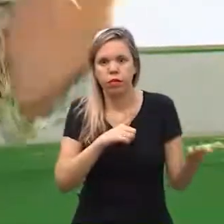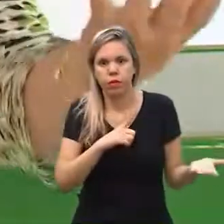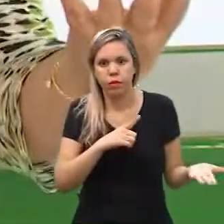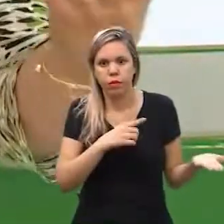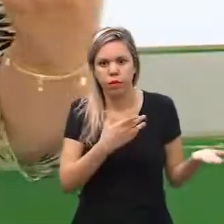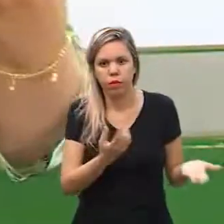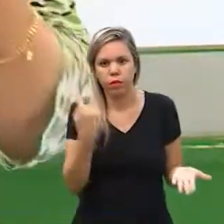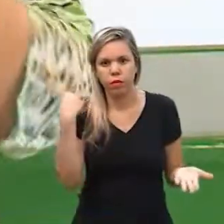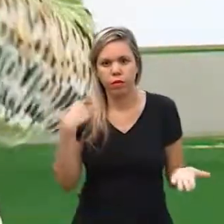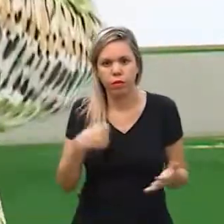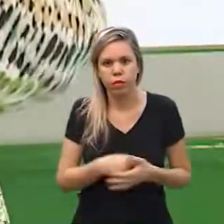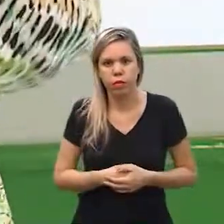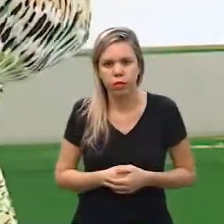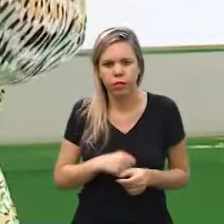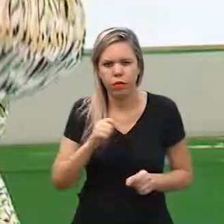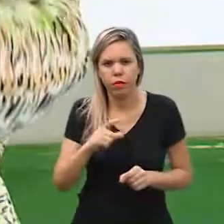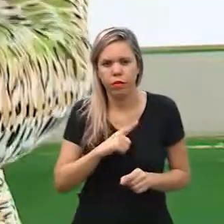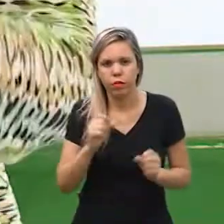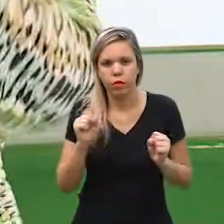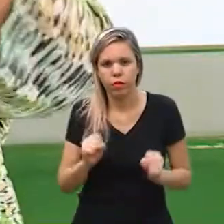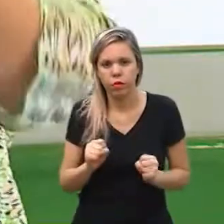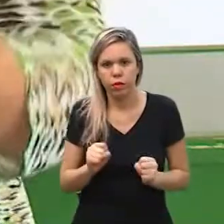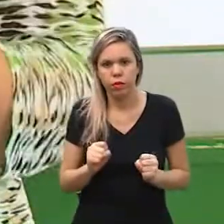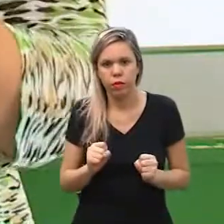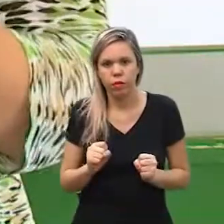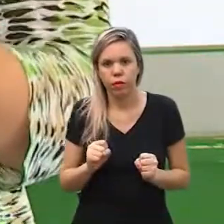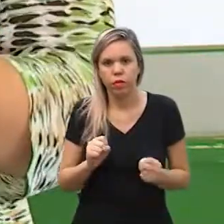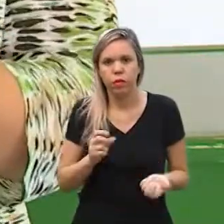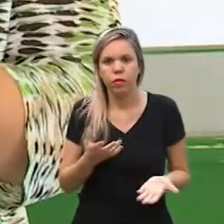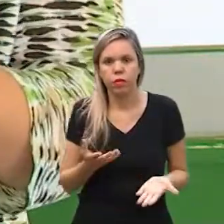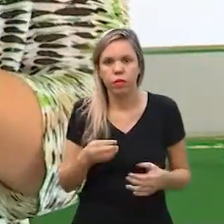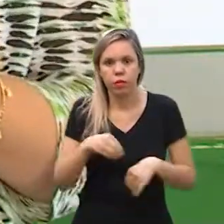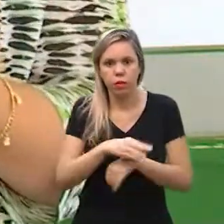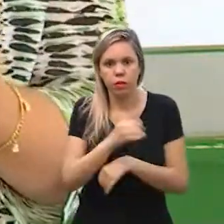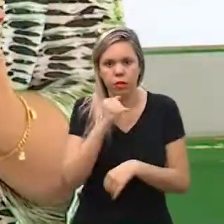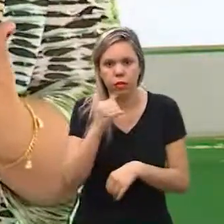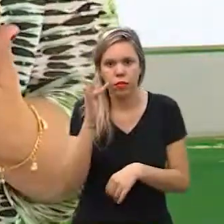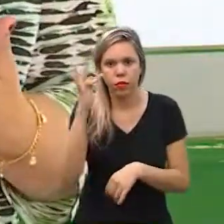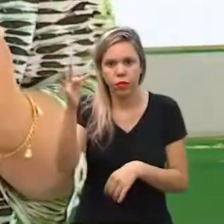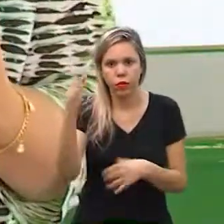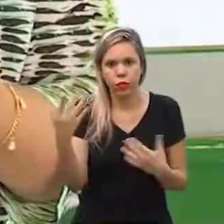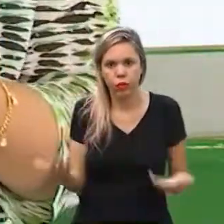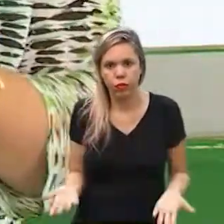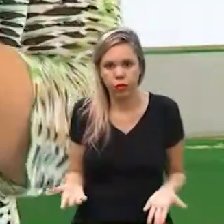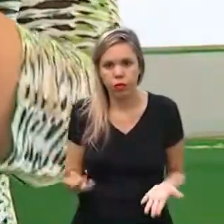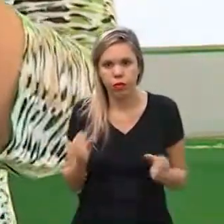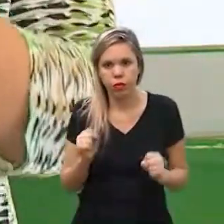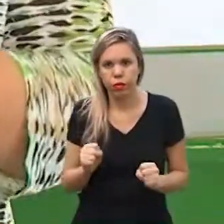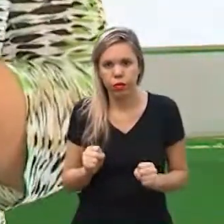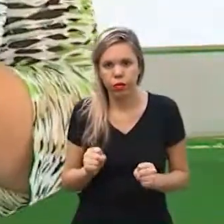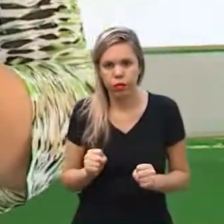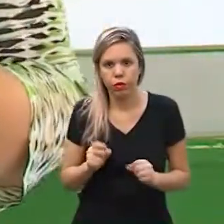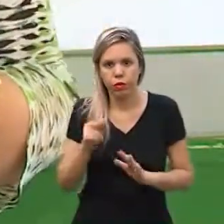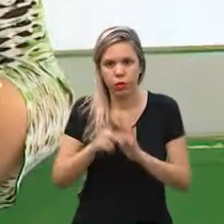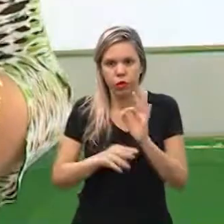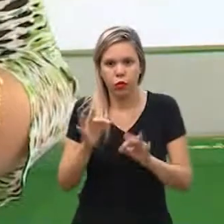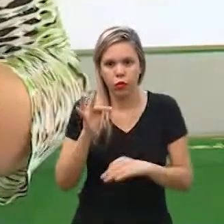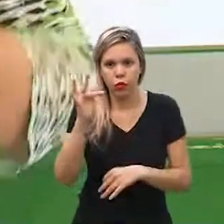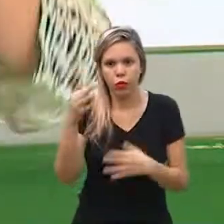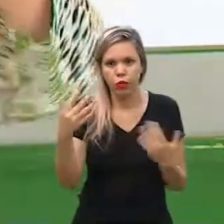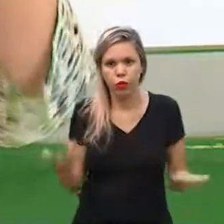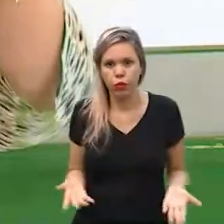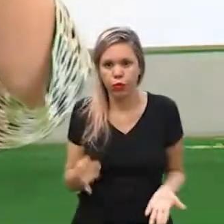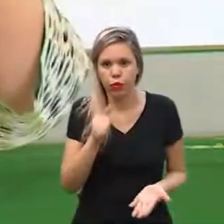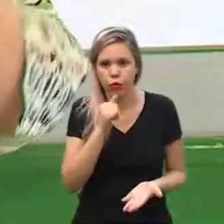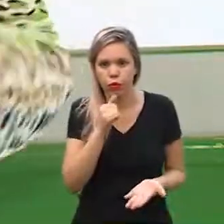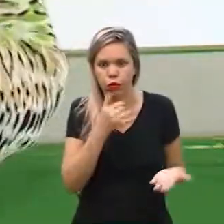ele teve e o que a gente pode interpretar de um futuro, né? O que a gente pode projetar um futuro.